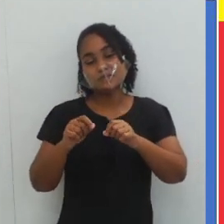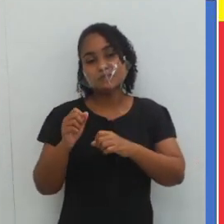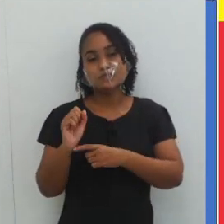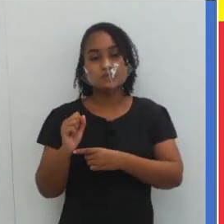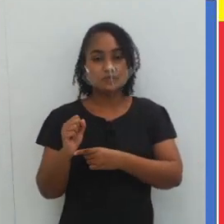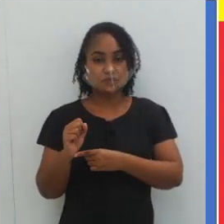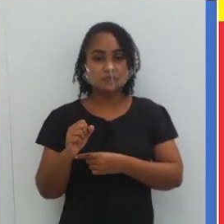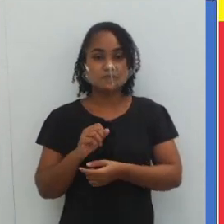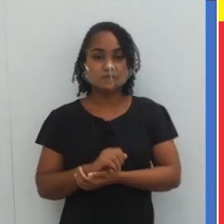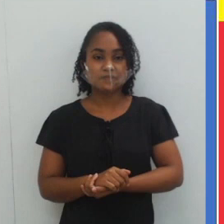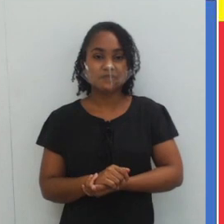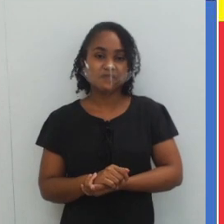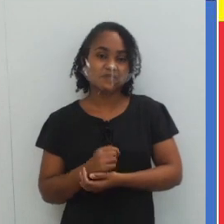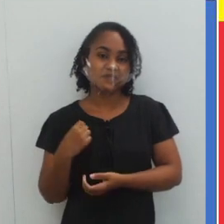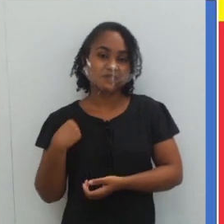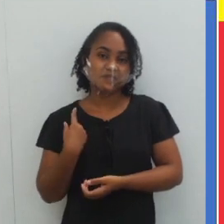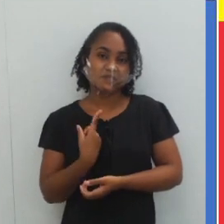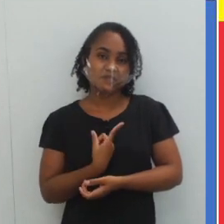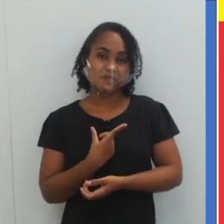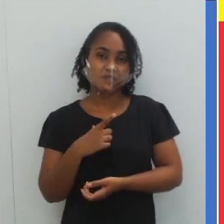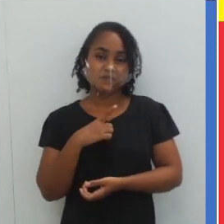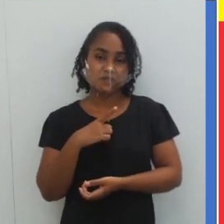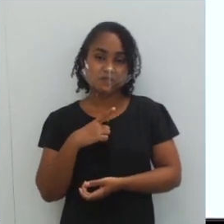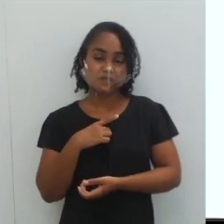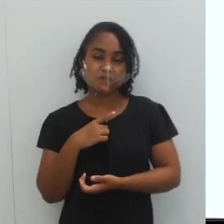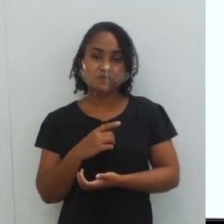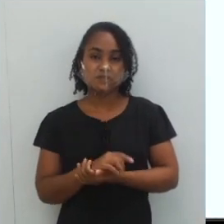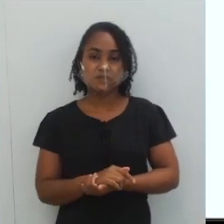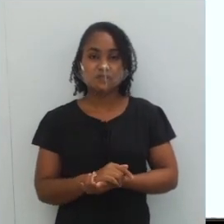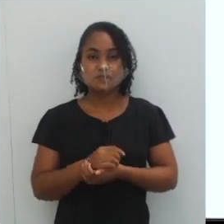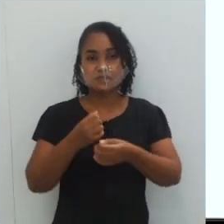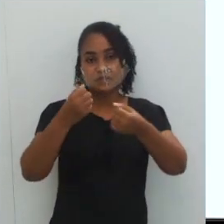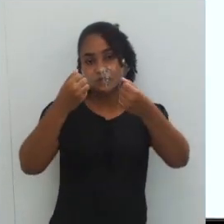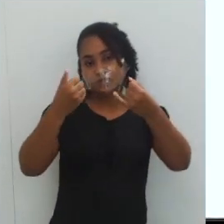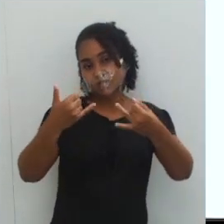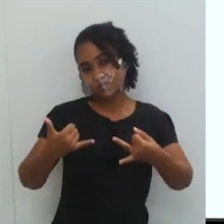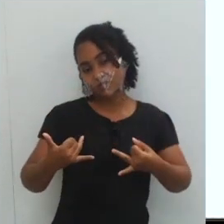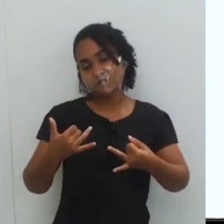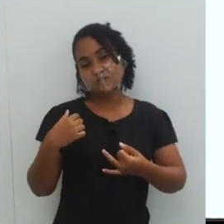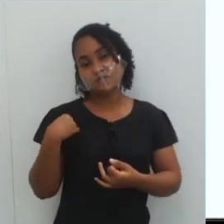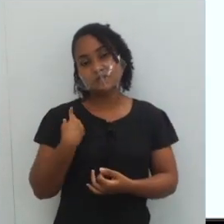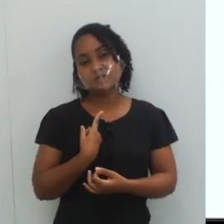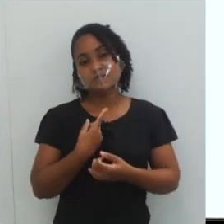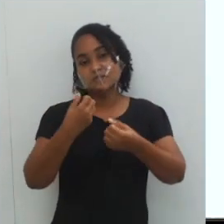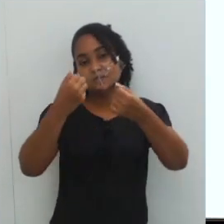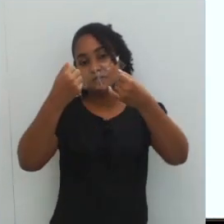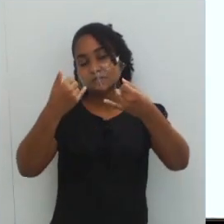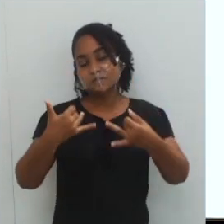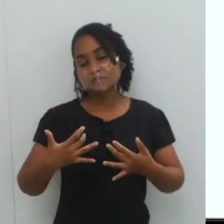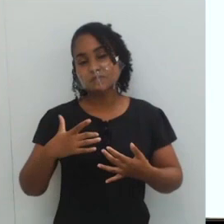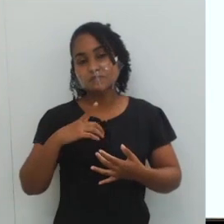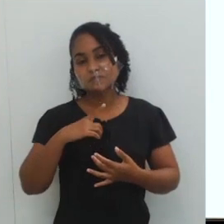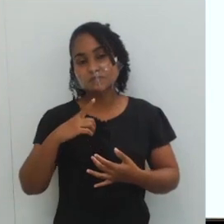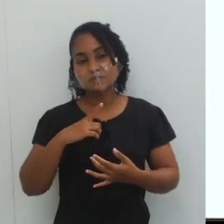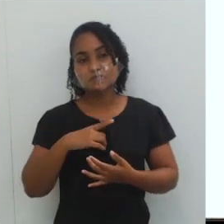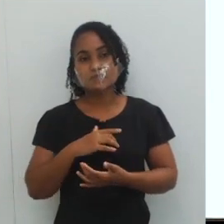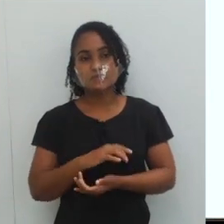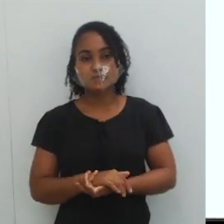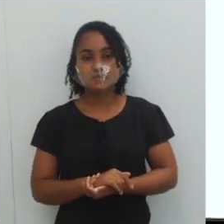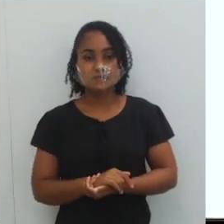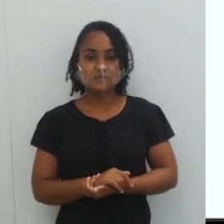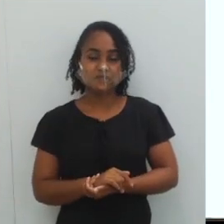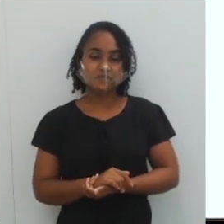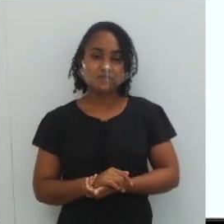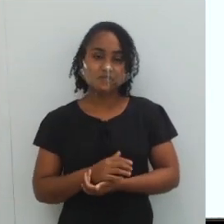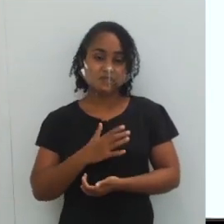nosso sujeito, né? Ou a gente que fala, ou quem fala, ou de quem nós estamos falando. No